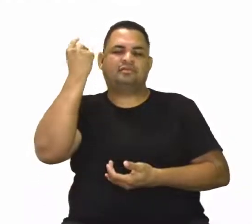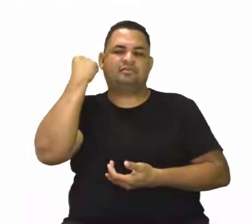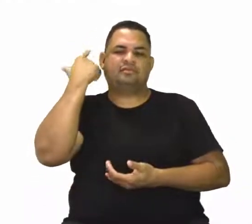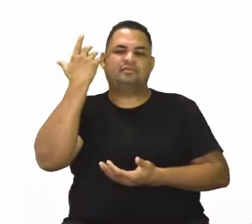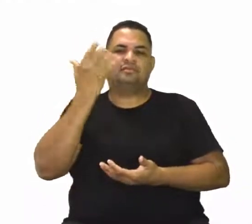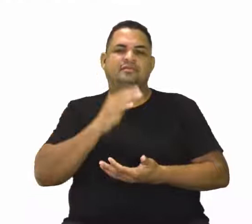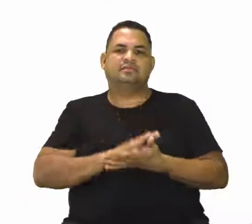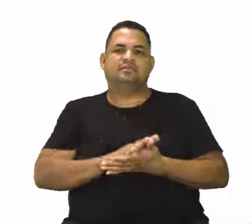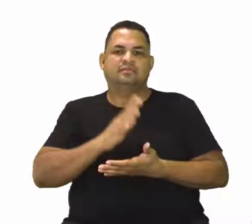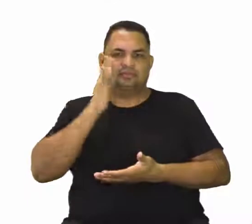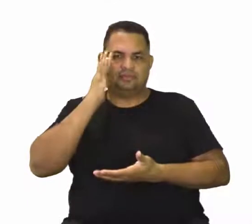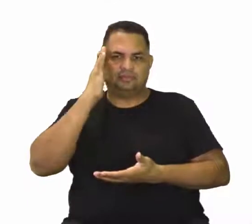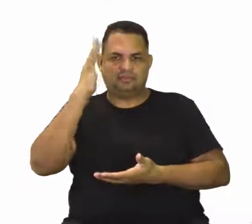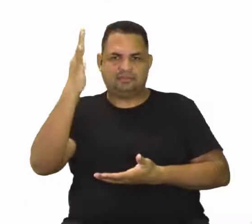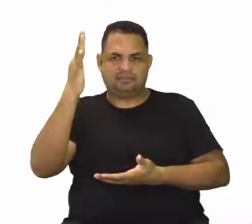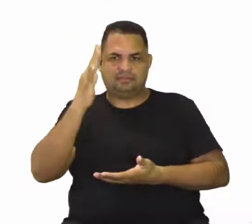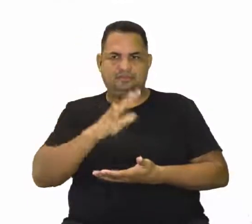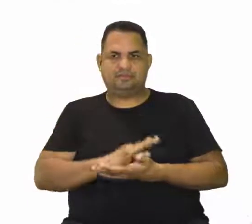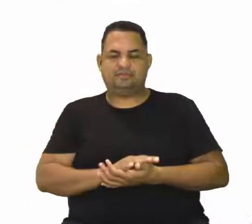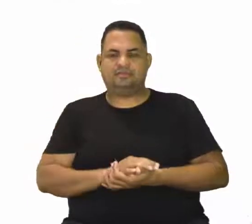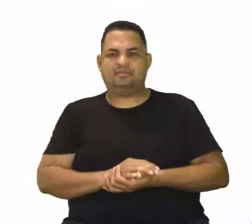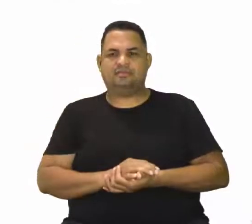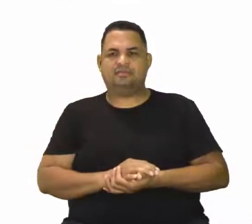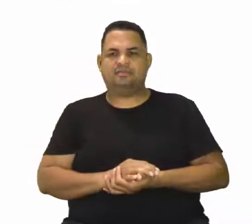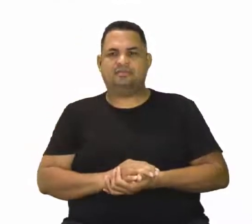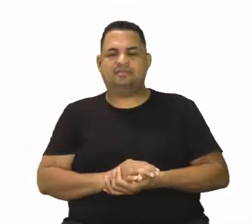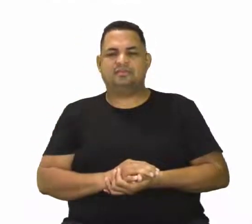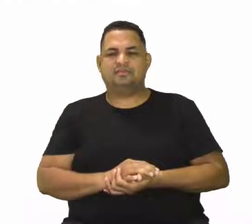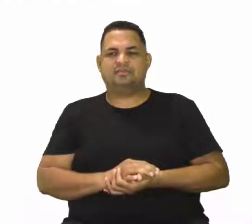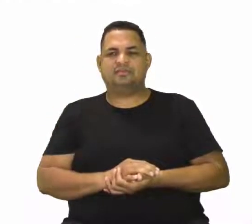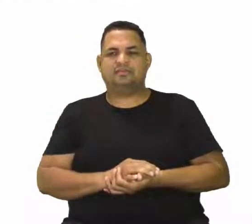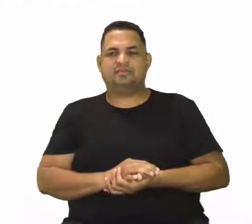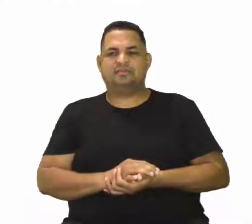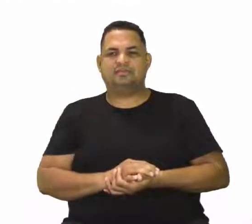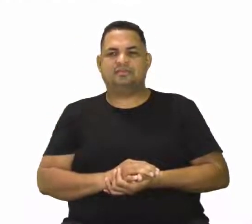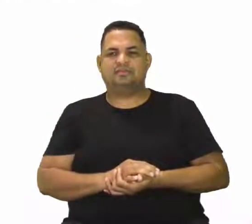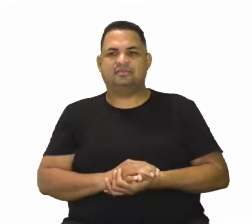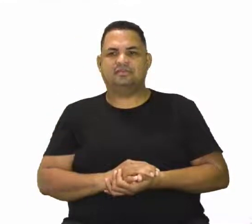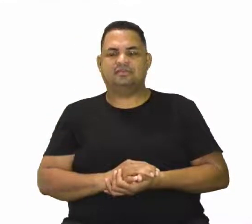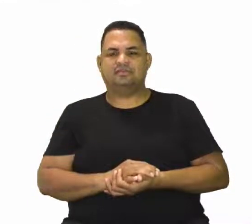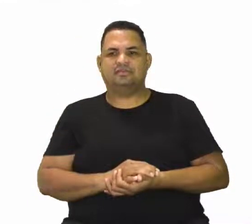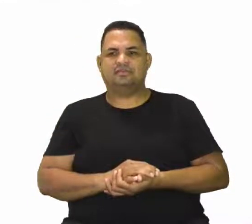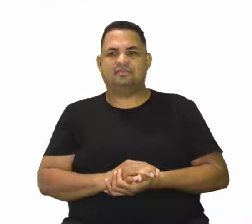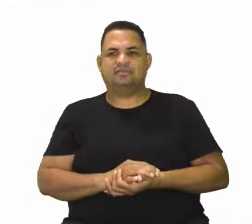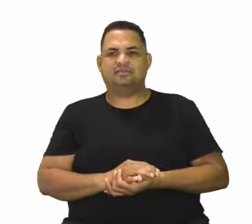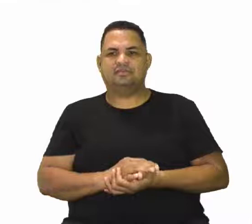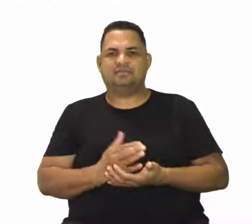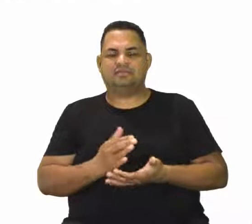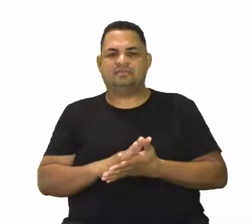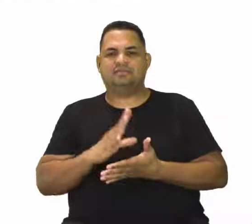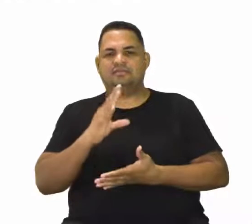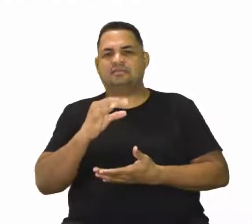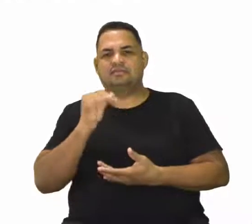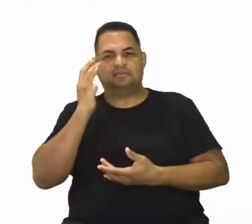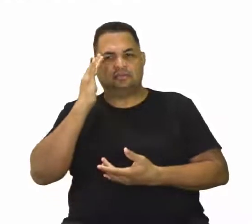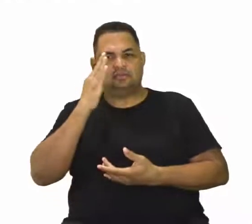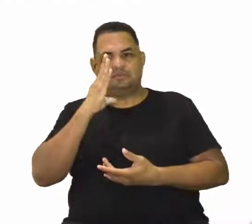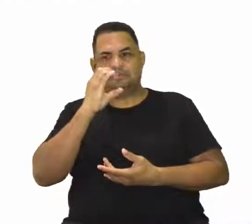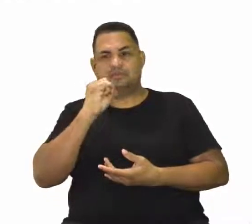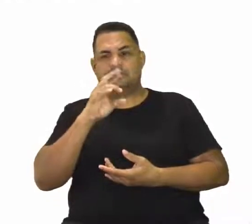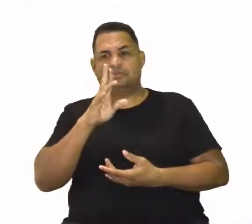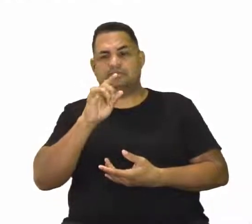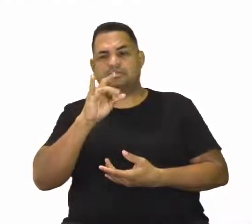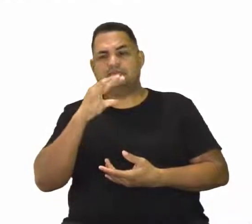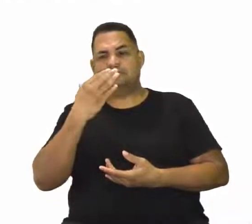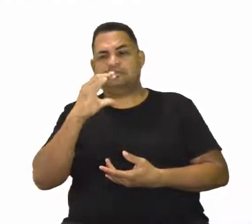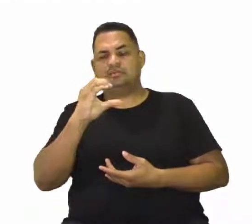a teoria a teoria Olá e atualmente acho que teoria das cores